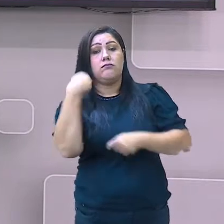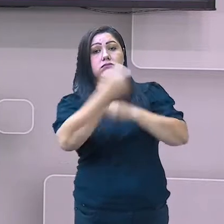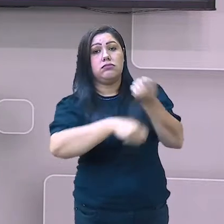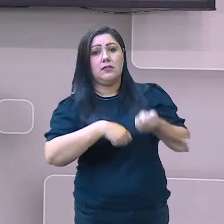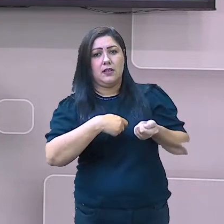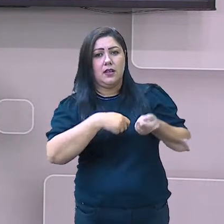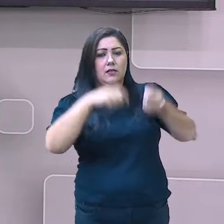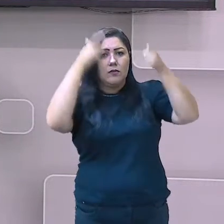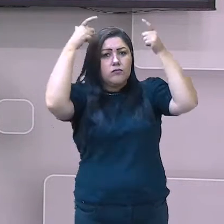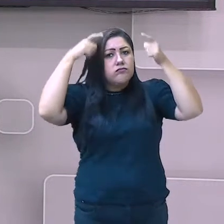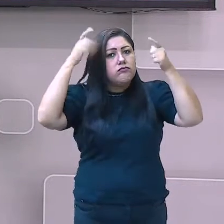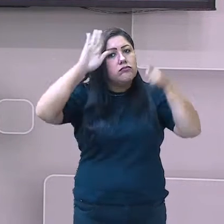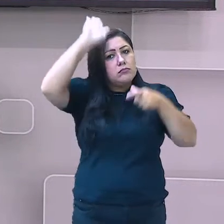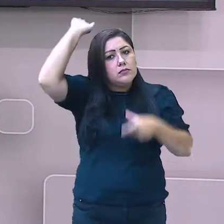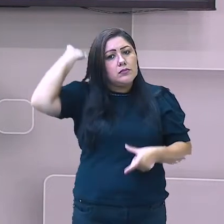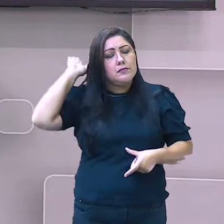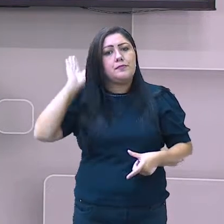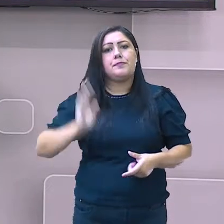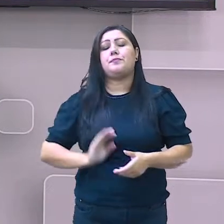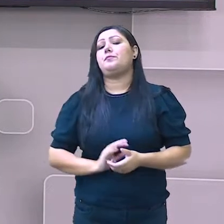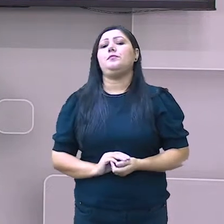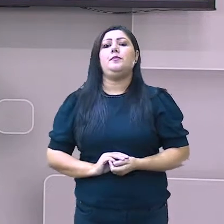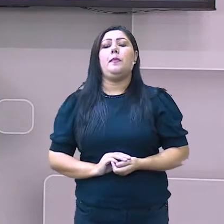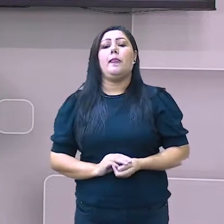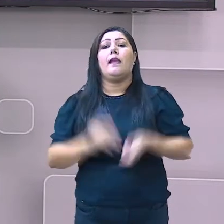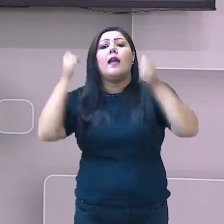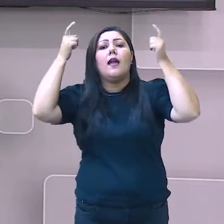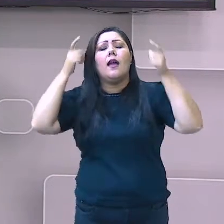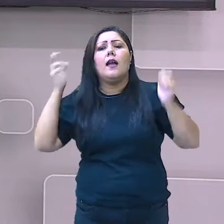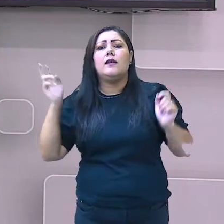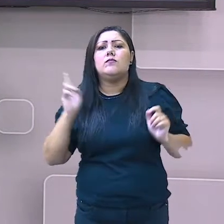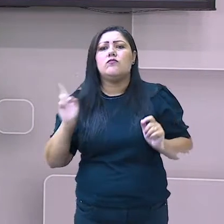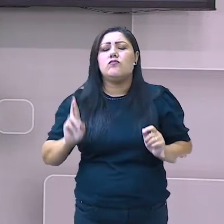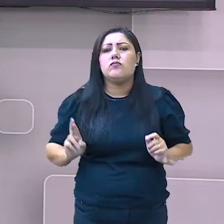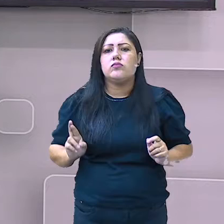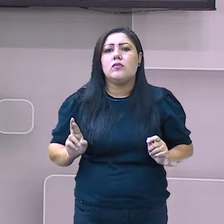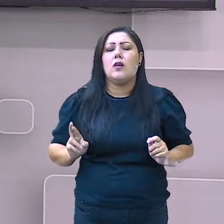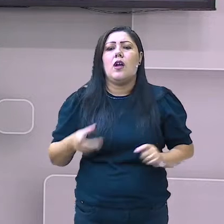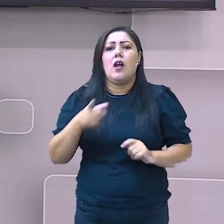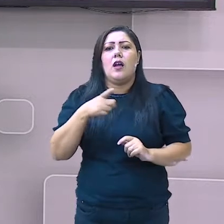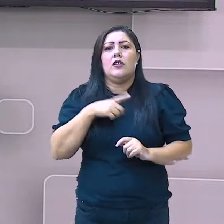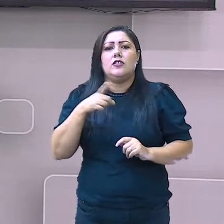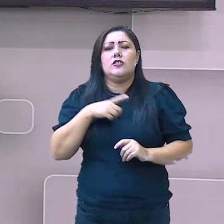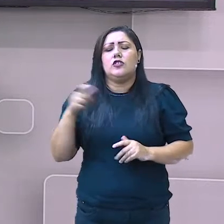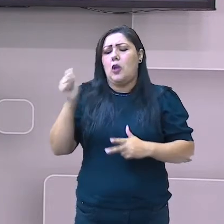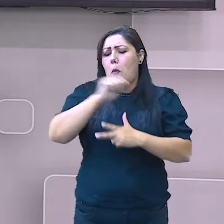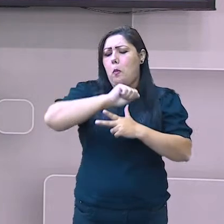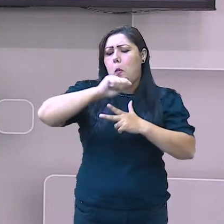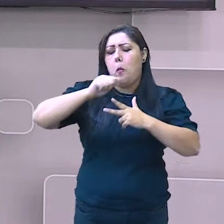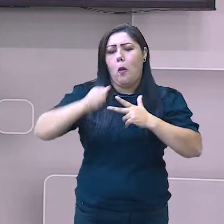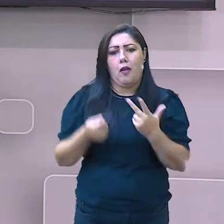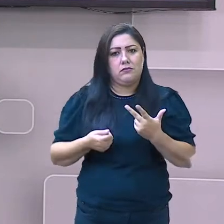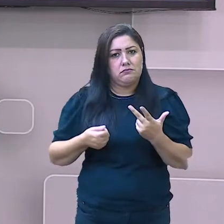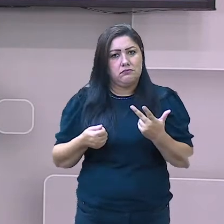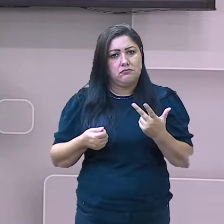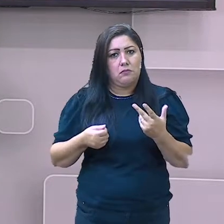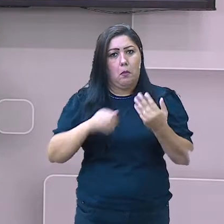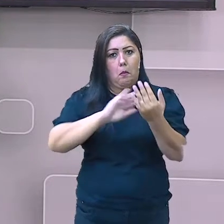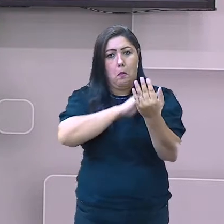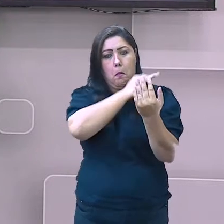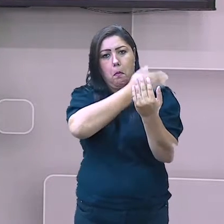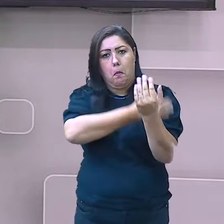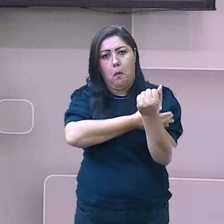imperadores romanos. O monarca russo tinha em suas mãos todos os poderes e o apoio da